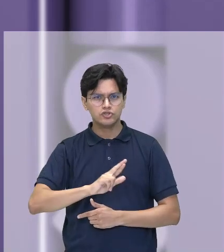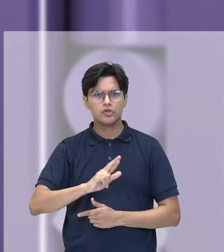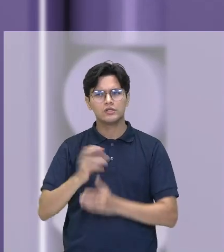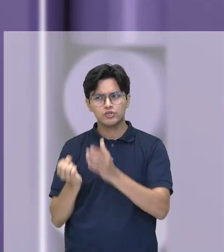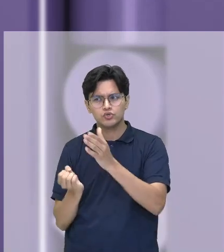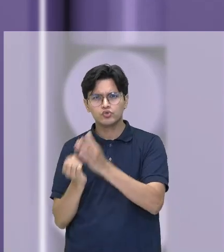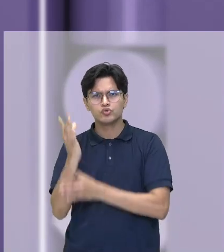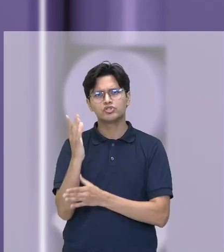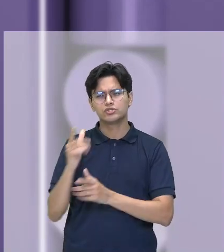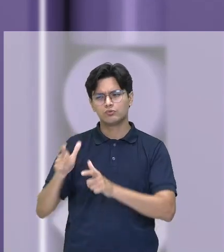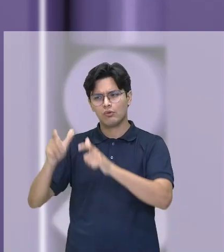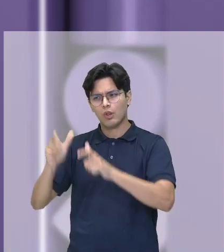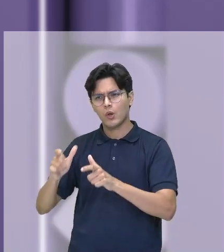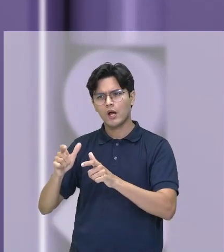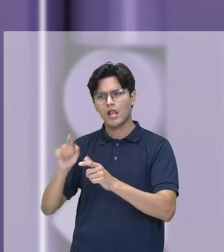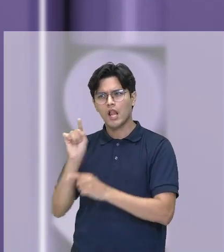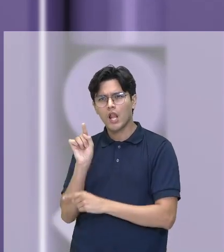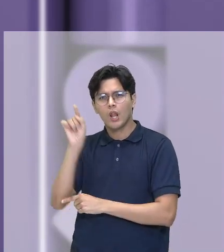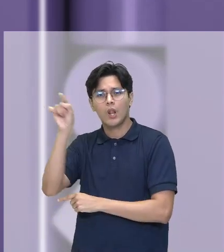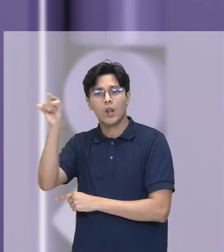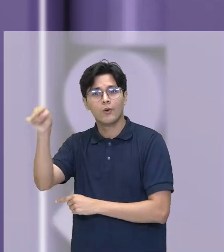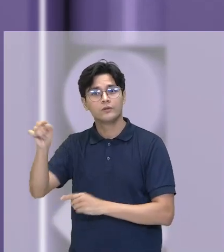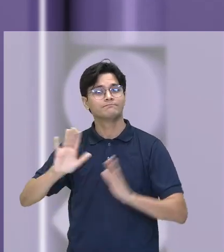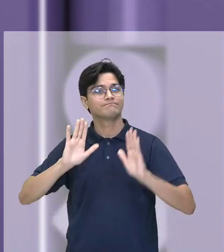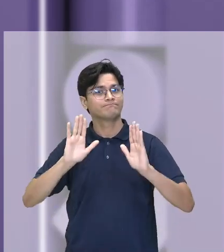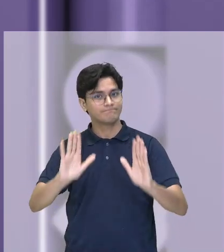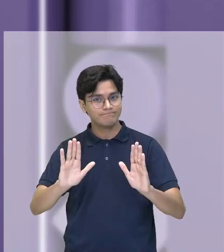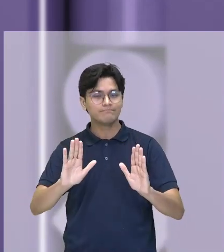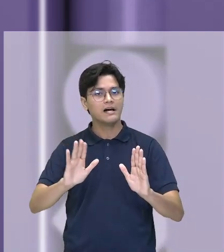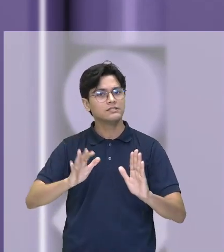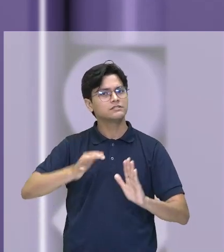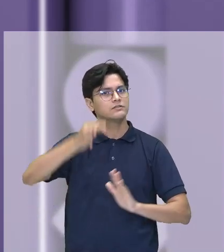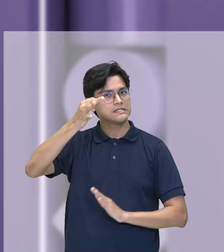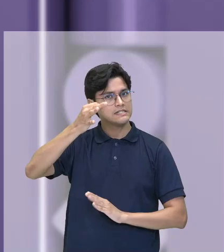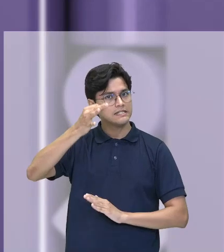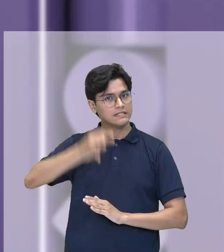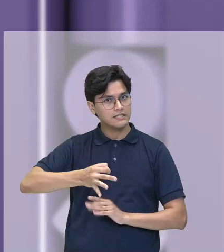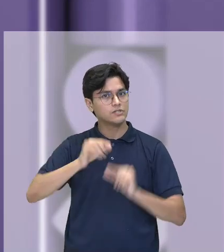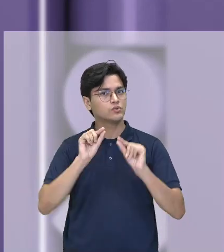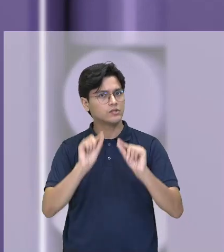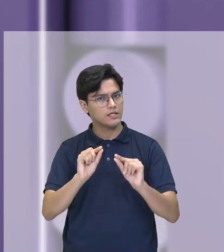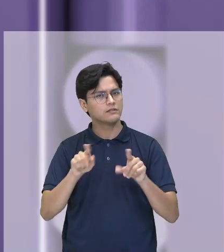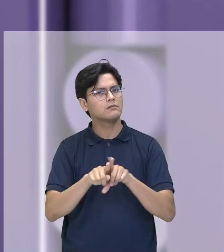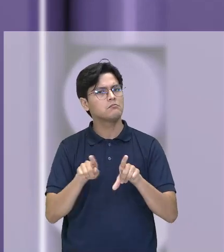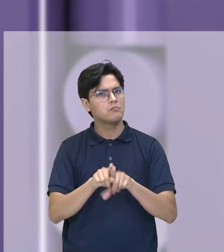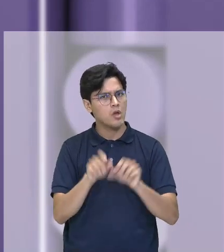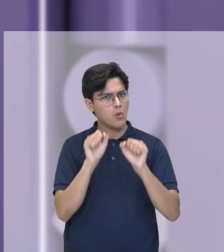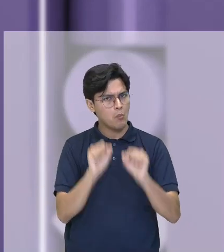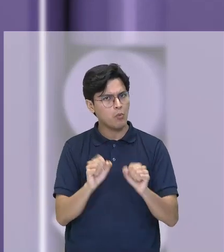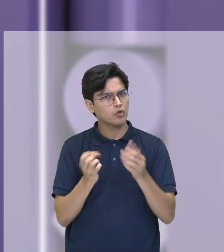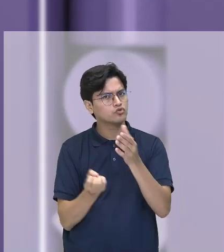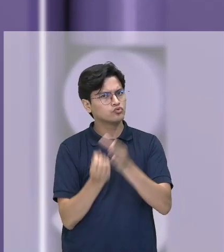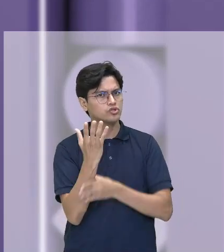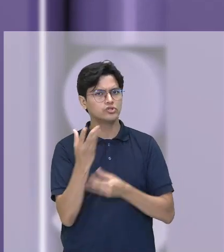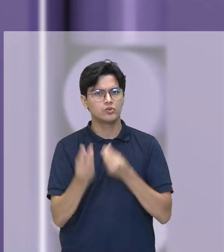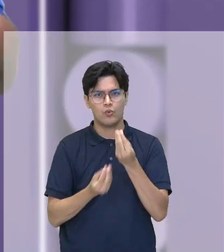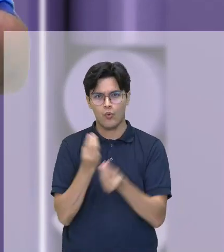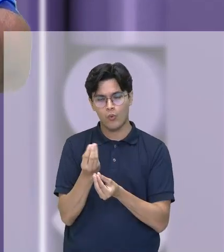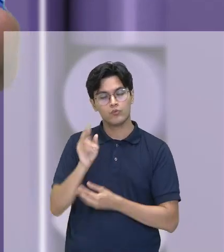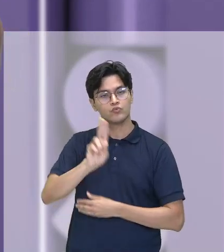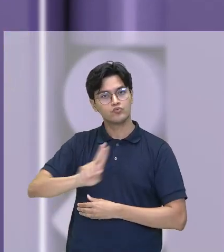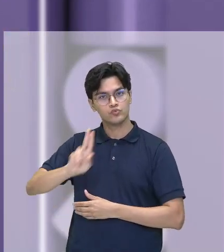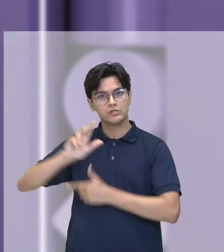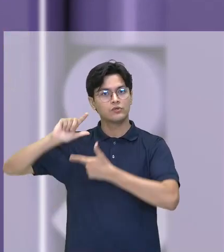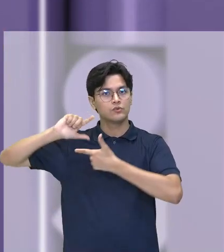mas com certeza absoluta veio a partir da oralidade, da tradição oral. E depois